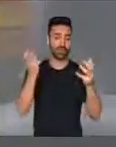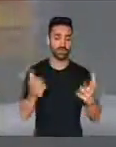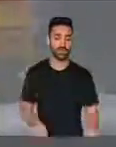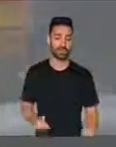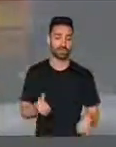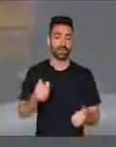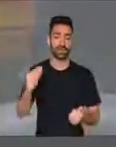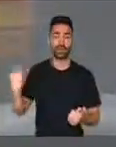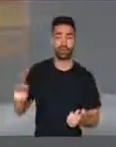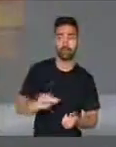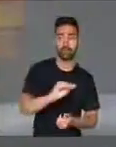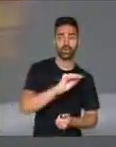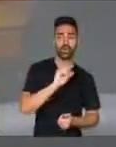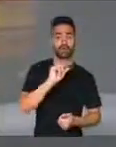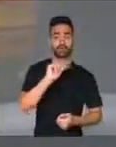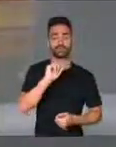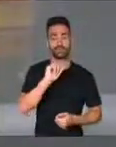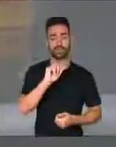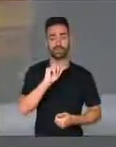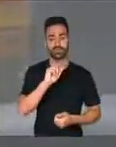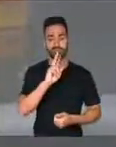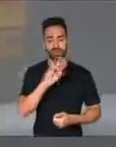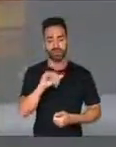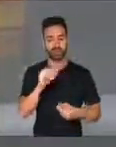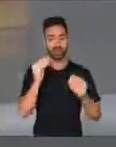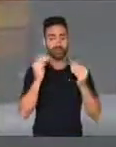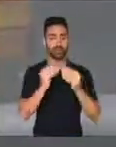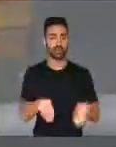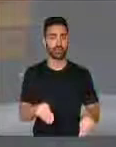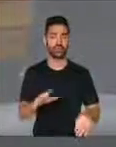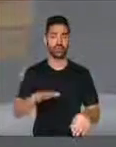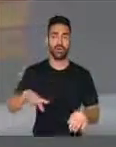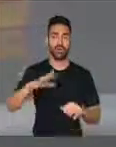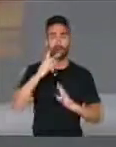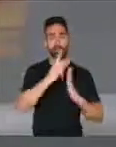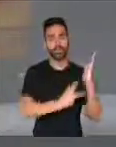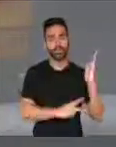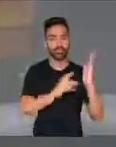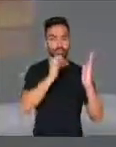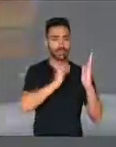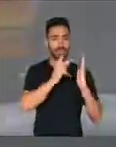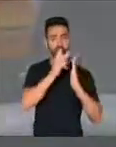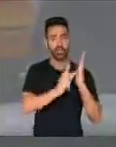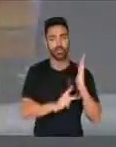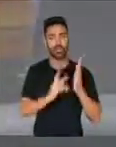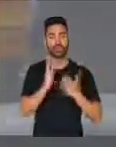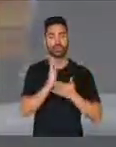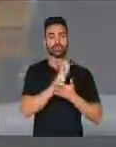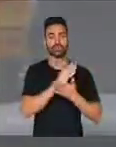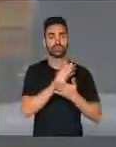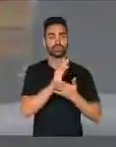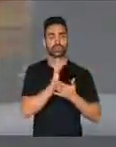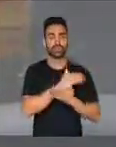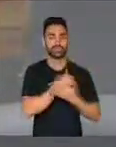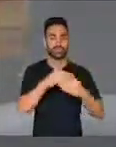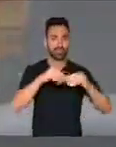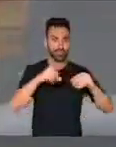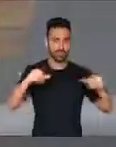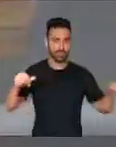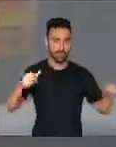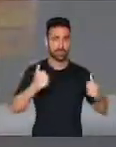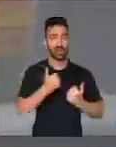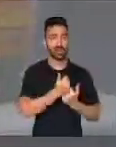remanejamentos que atingem de morte políticas como a política de reforma agrária, voltada à